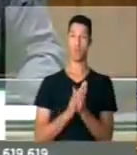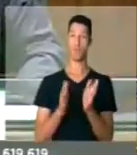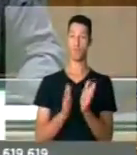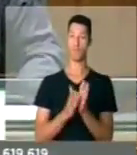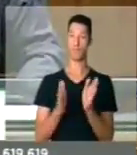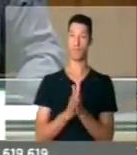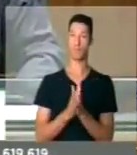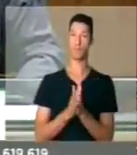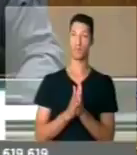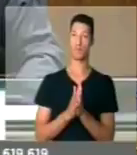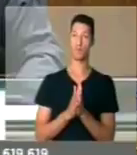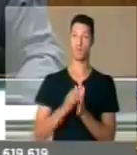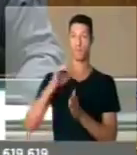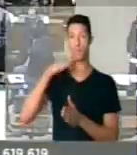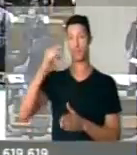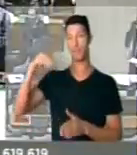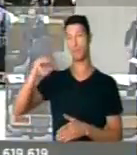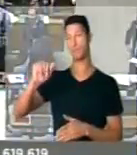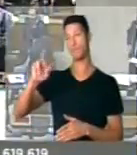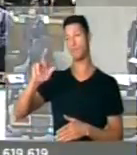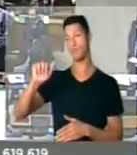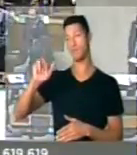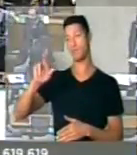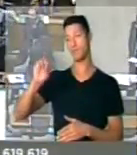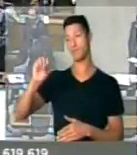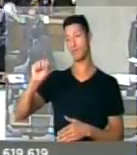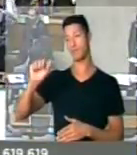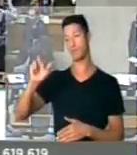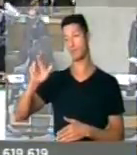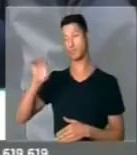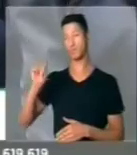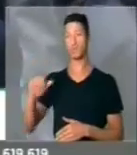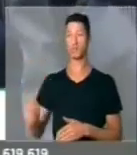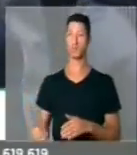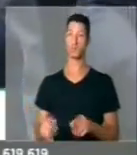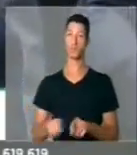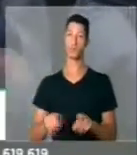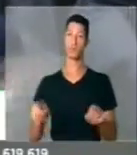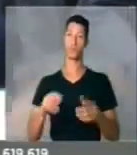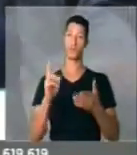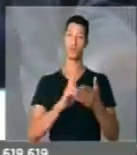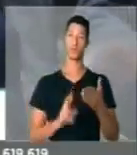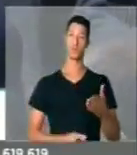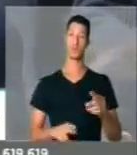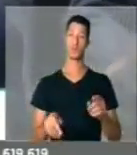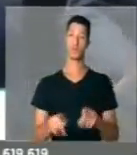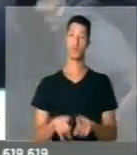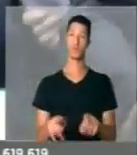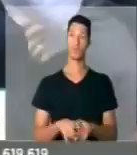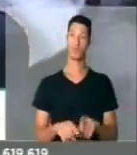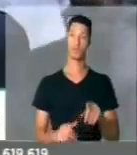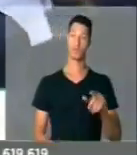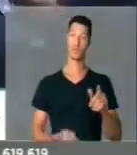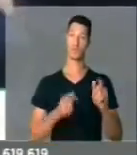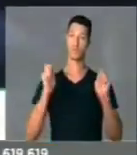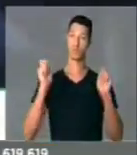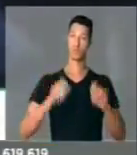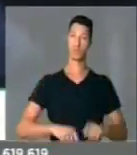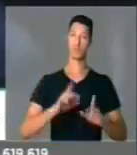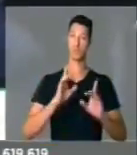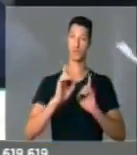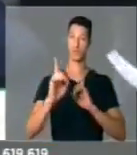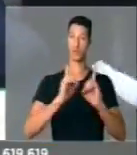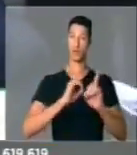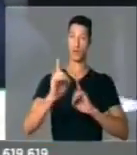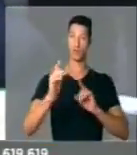parabenizar tanto a deputada Maria do Rosário pela iniciativa, mas da relatora e a capacidade de